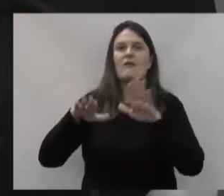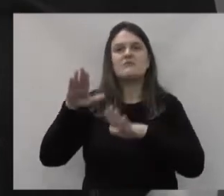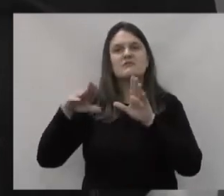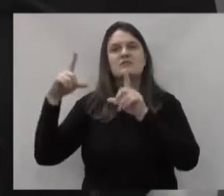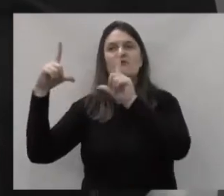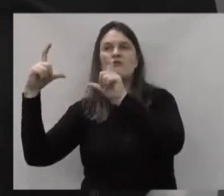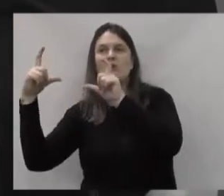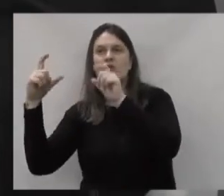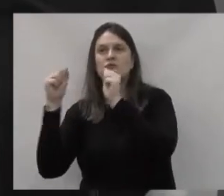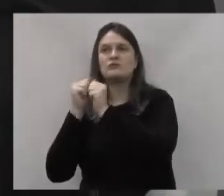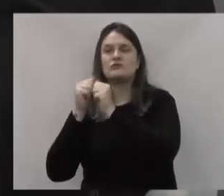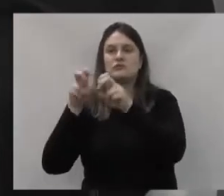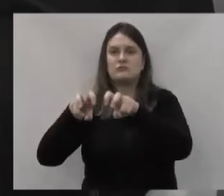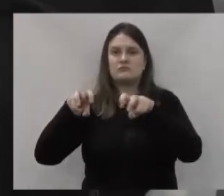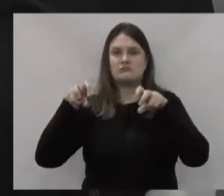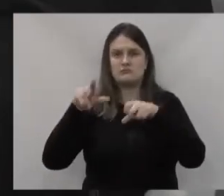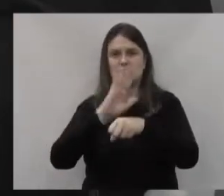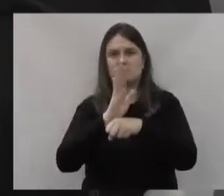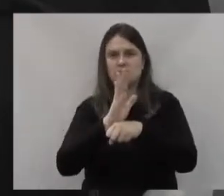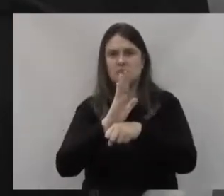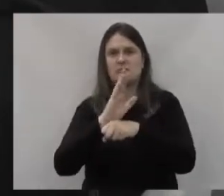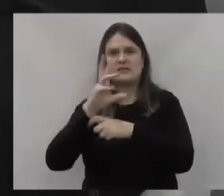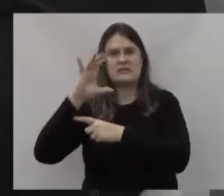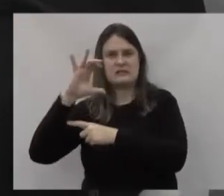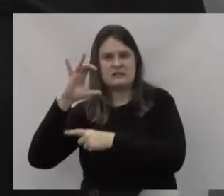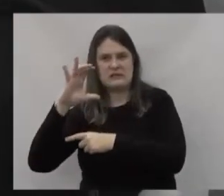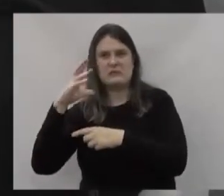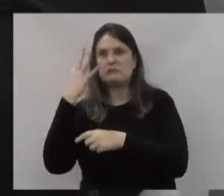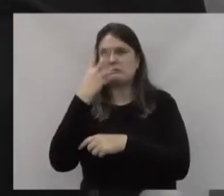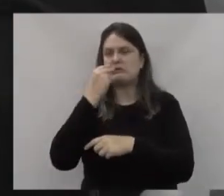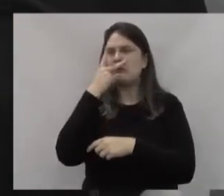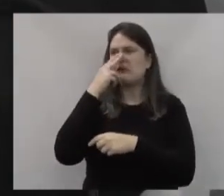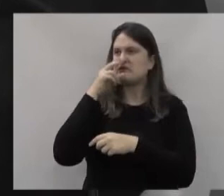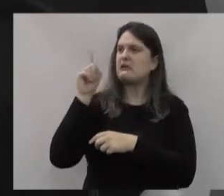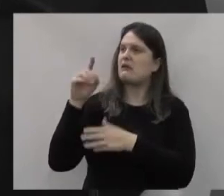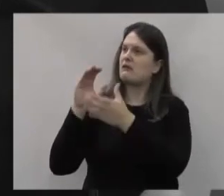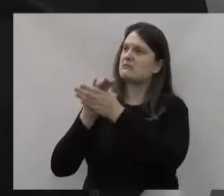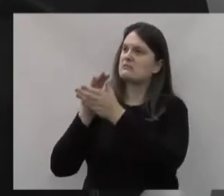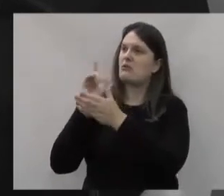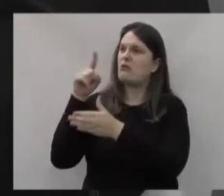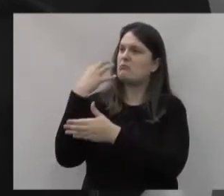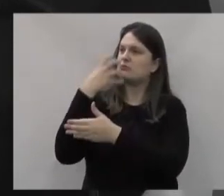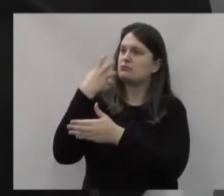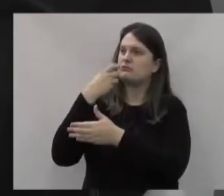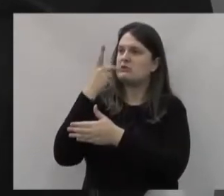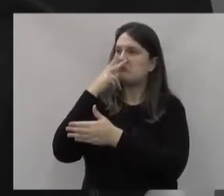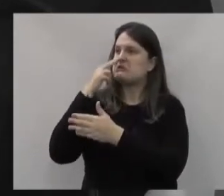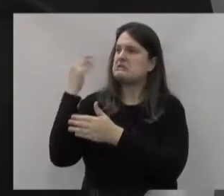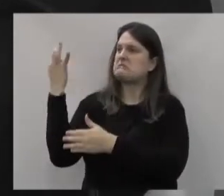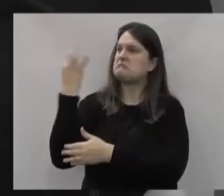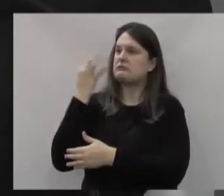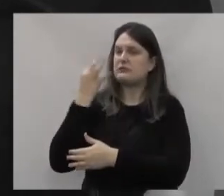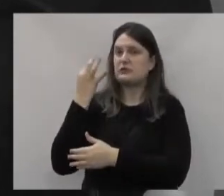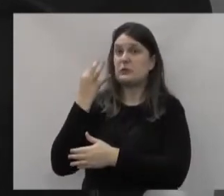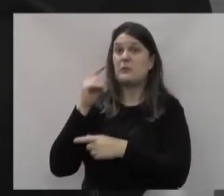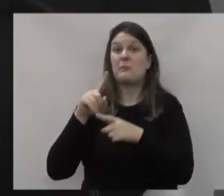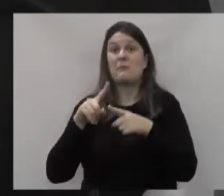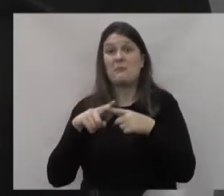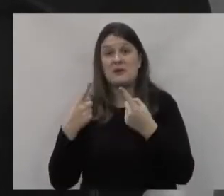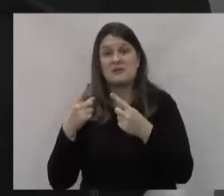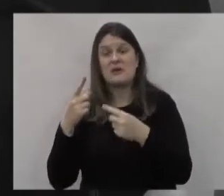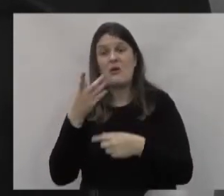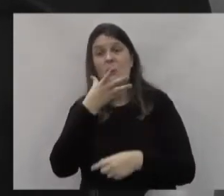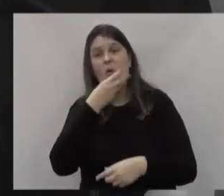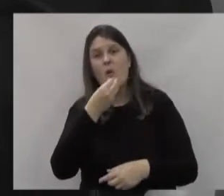foto, postavam no Instagram. Era aquele casal visto como o casal apaixonado, o casal modelo. Ele batia nela quando ele